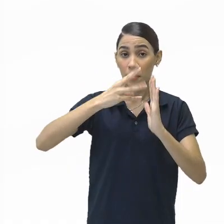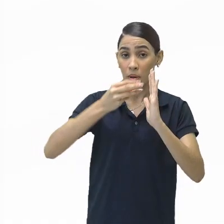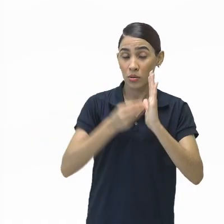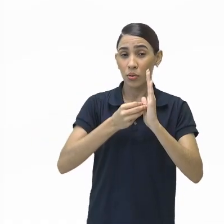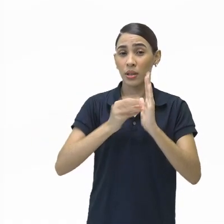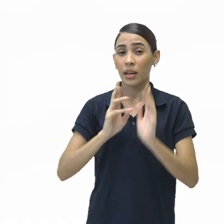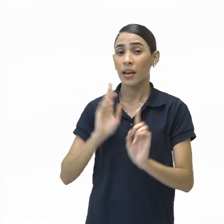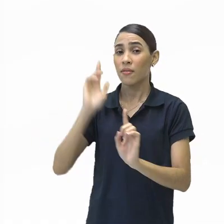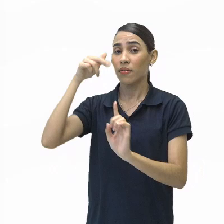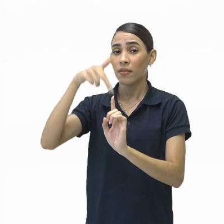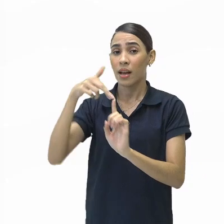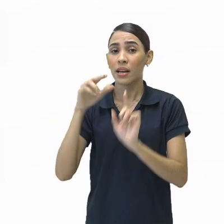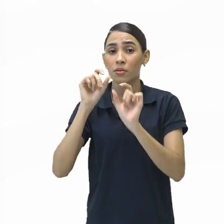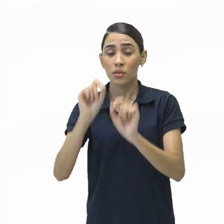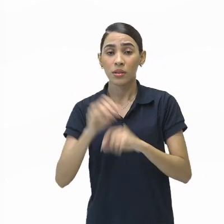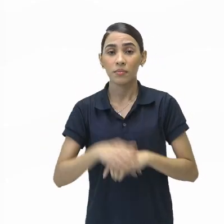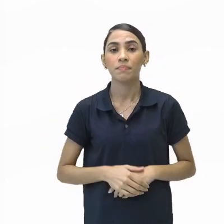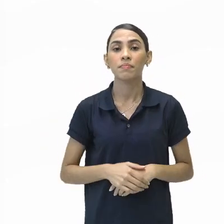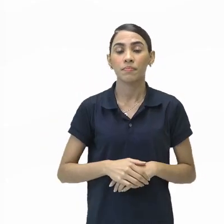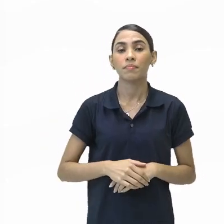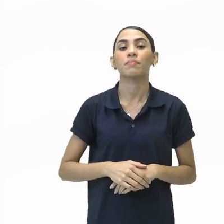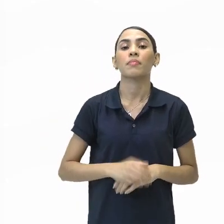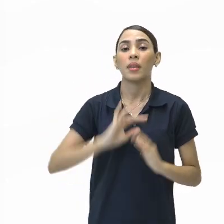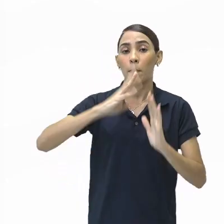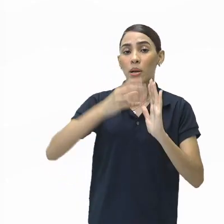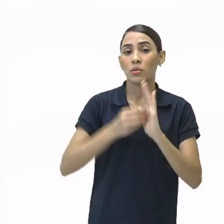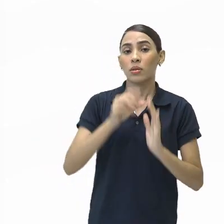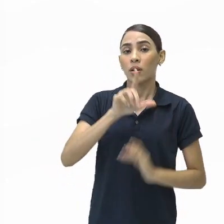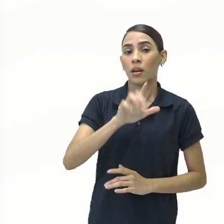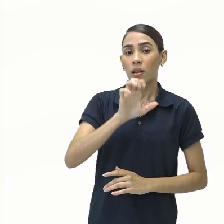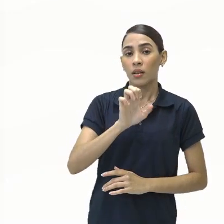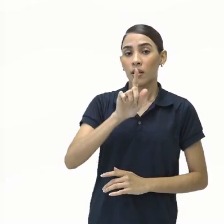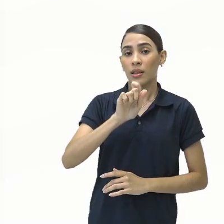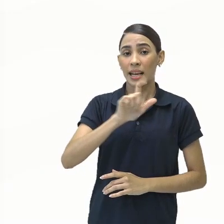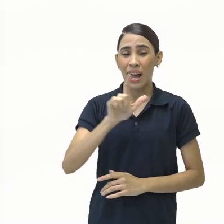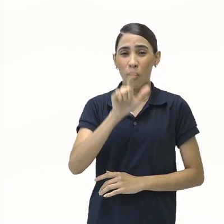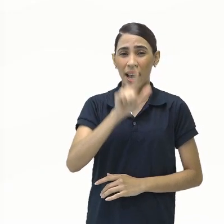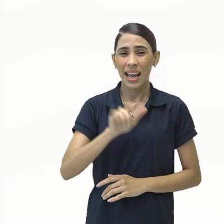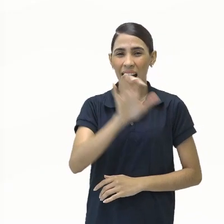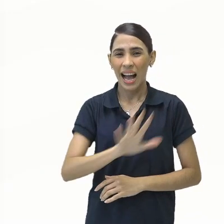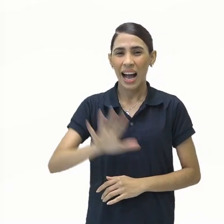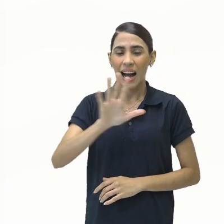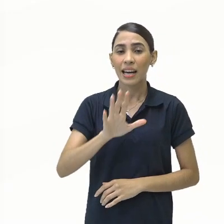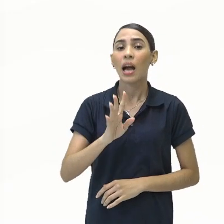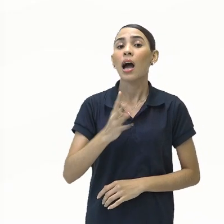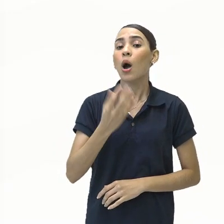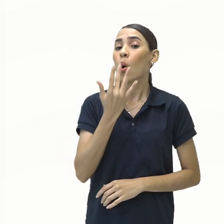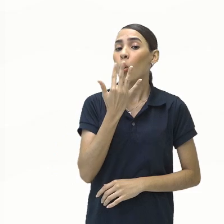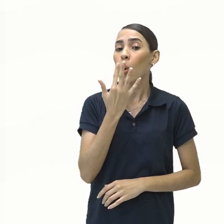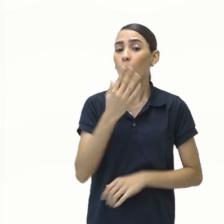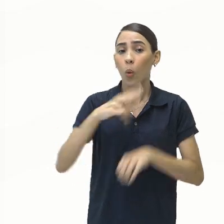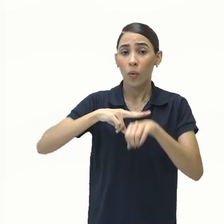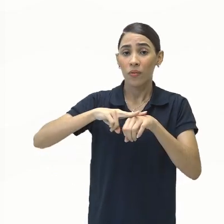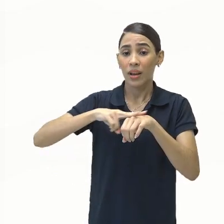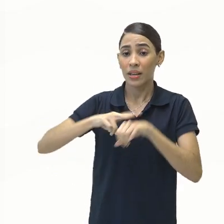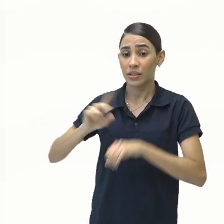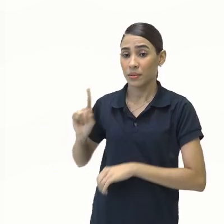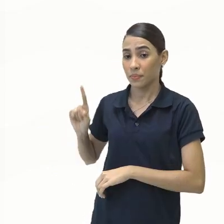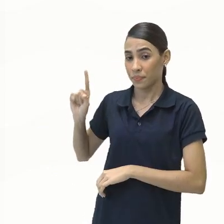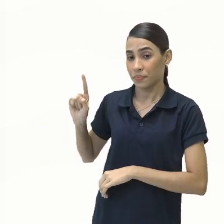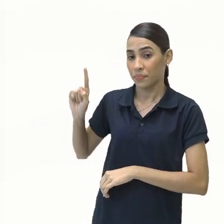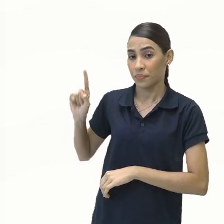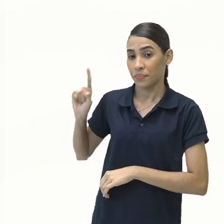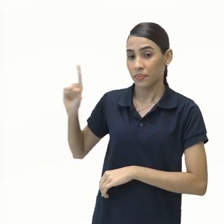me referindo à Amazônia Legal, que é toda essa área que vocês estão vendo aqui no nosso mapa, destacada em verde,